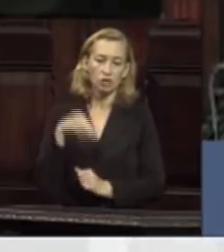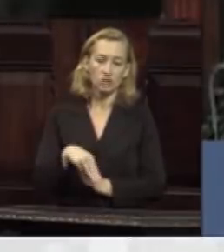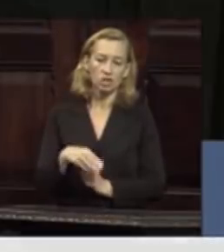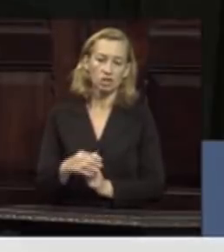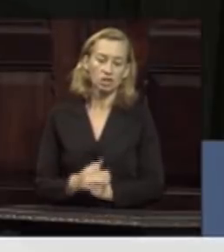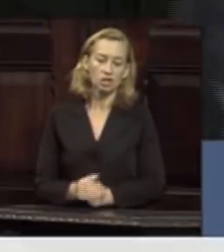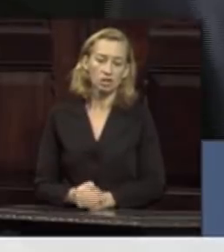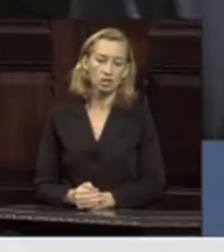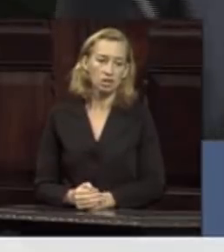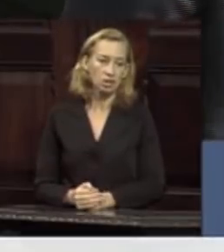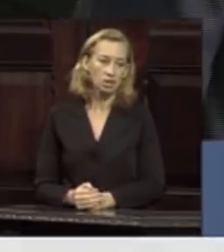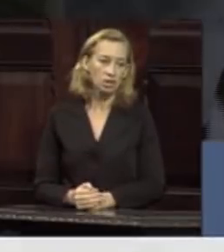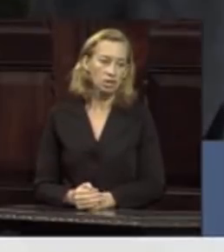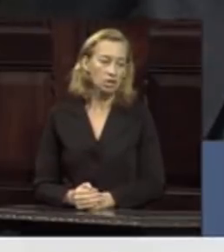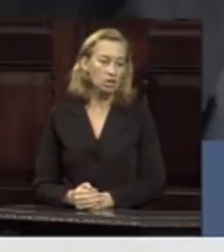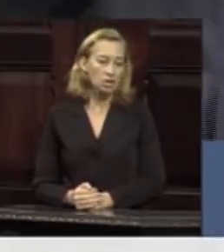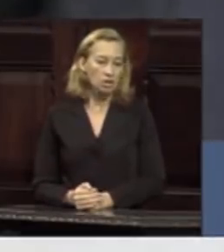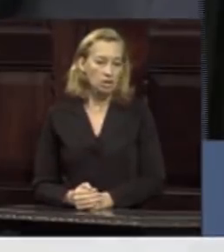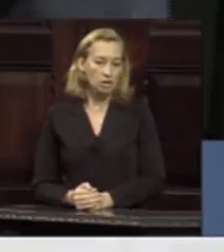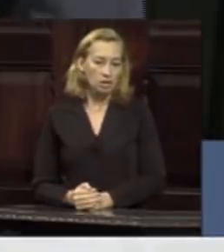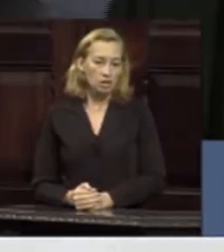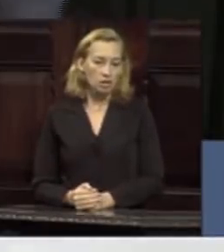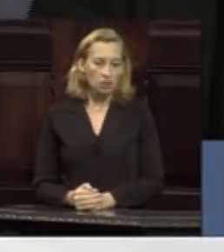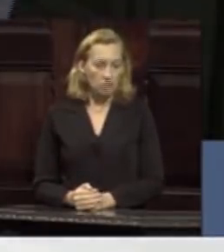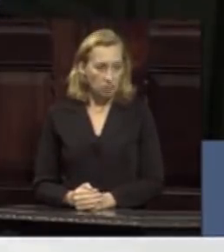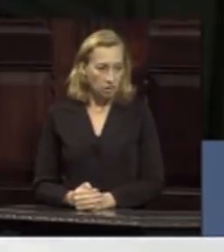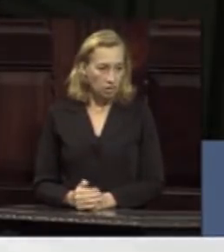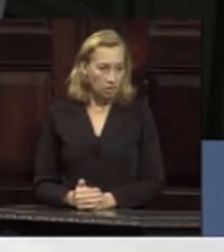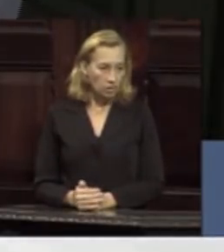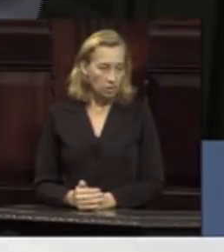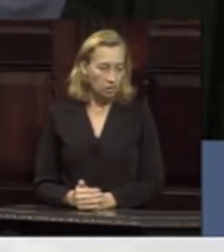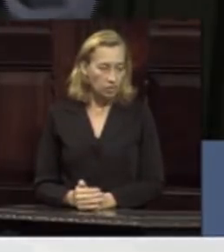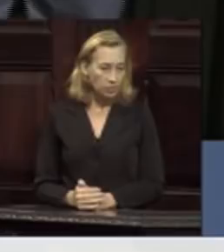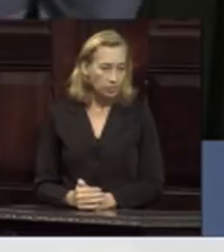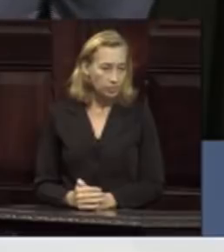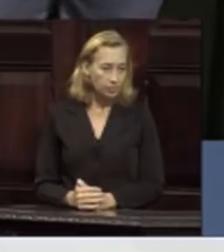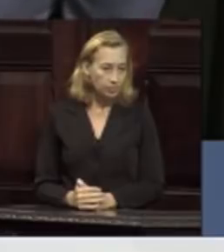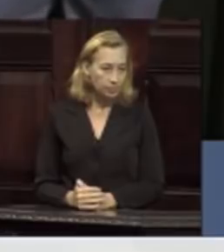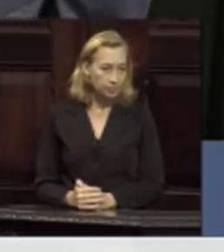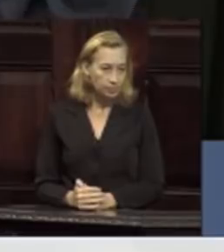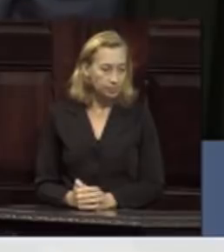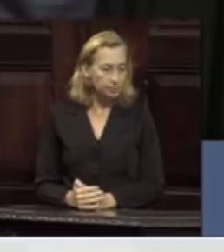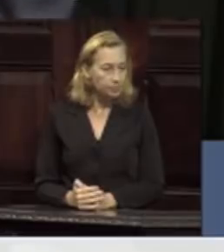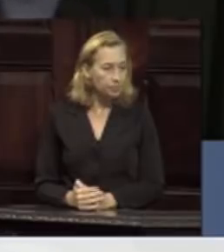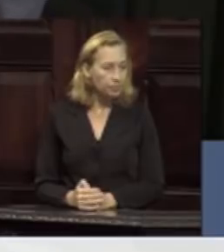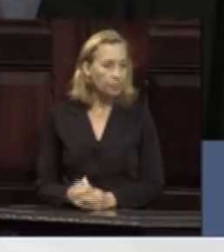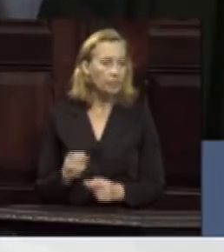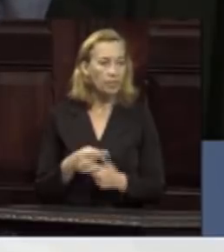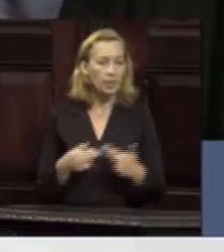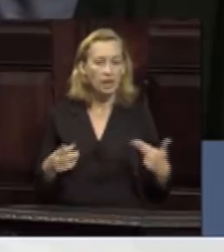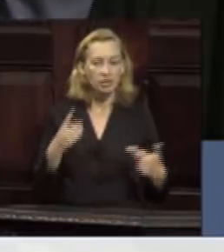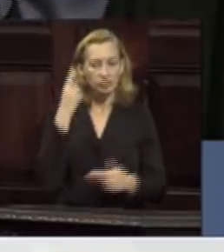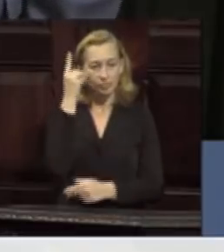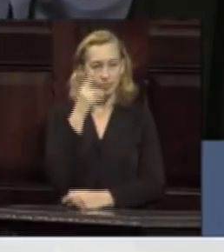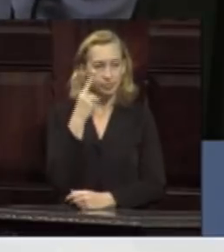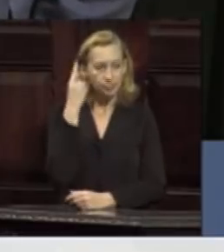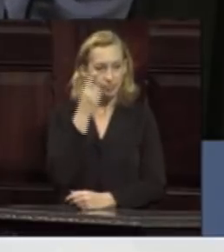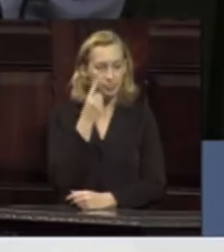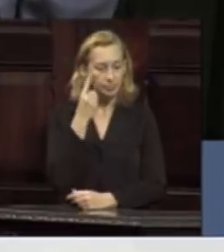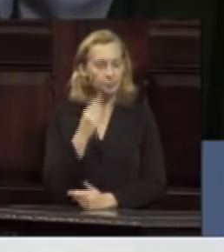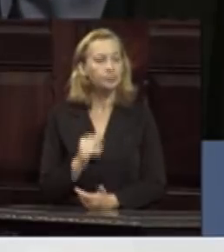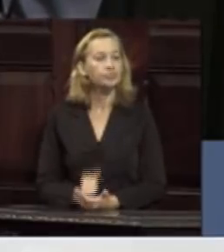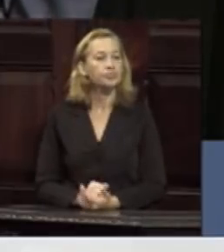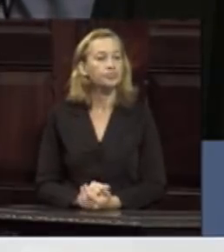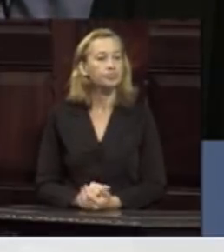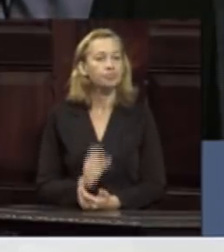Gilberto Palmares. Senhor presidente, no Colégio de Líderes, vários deputados